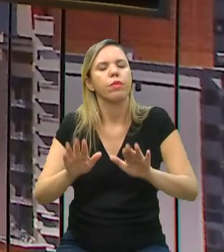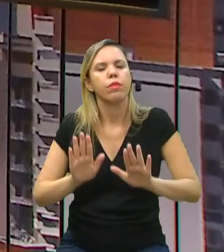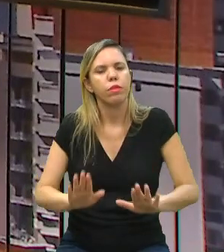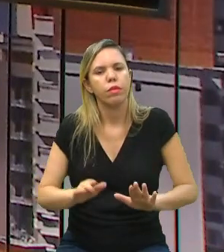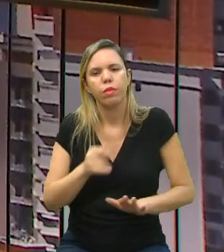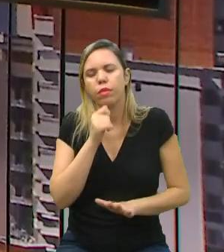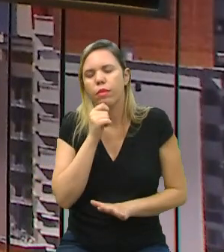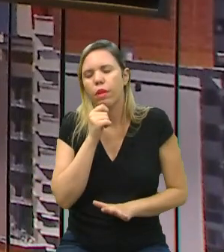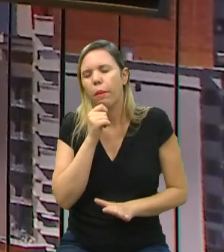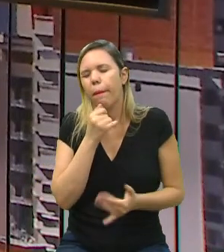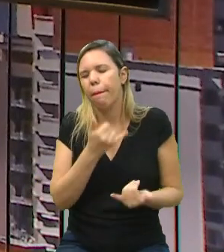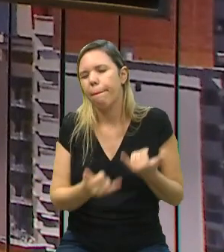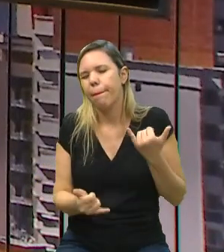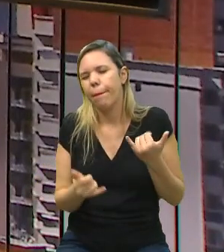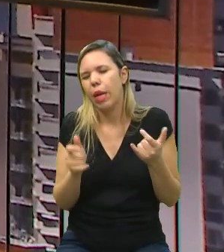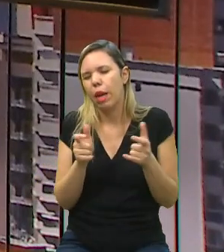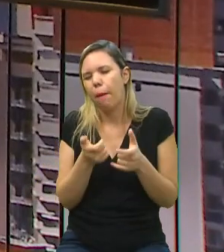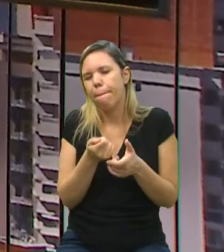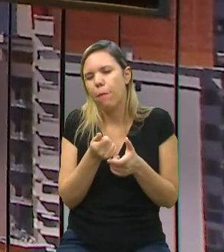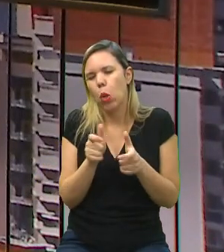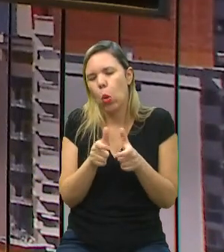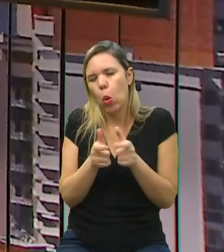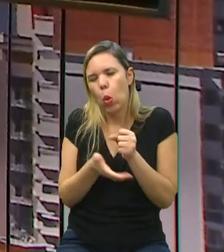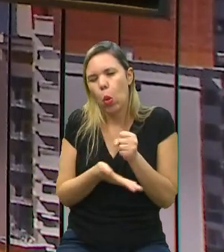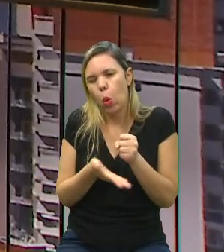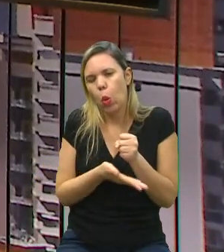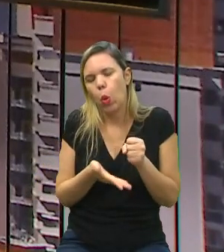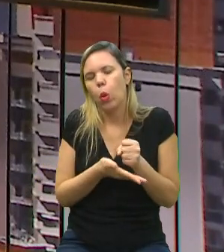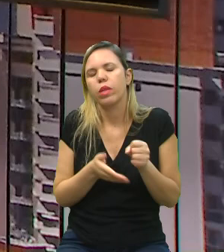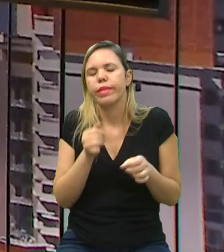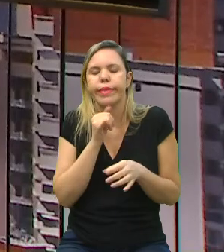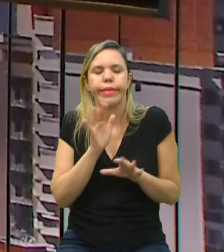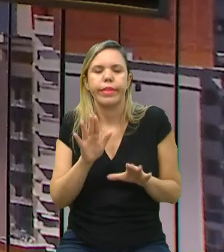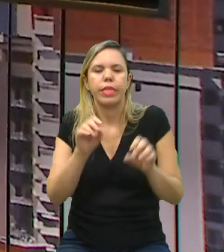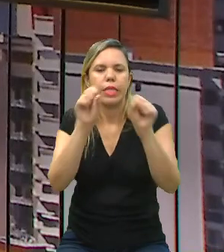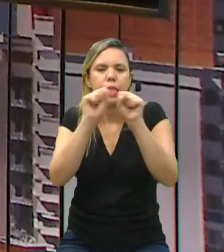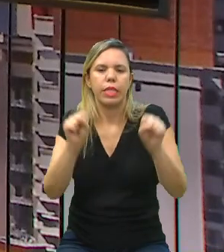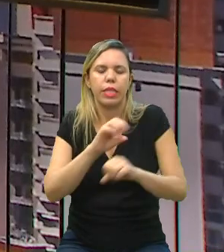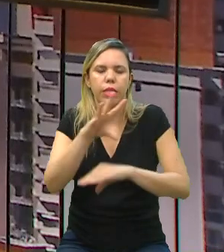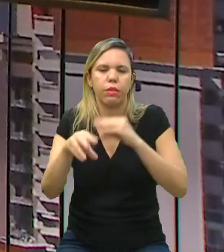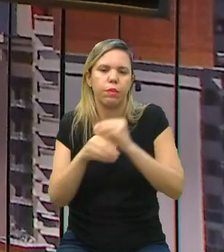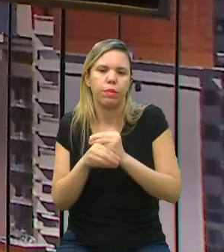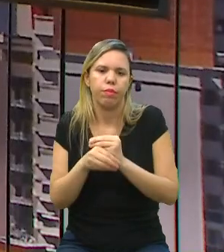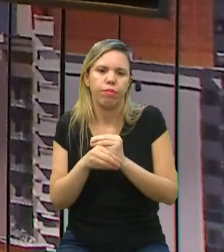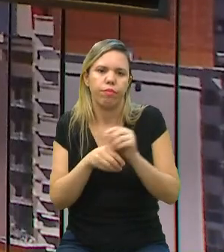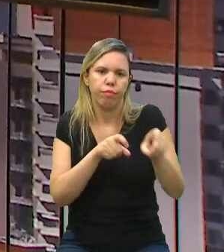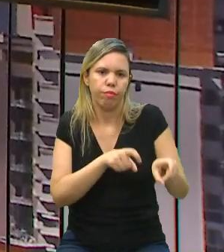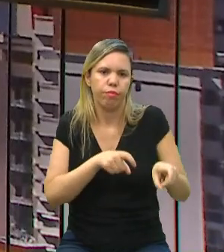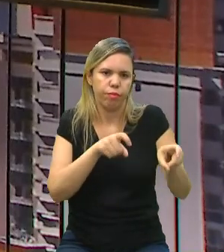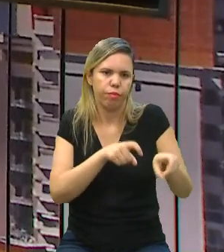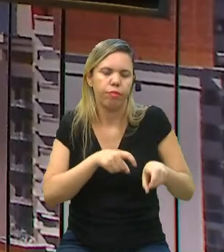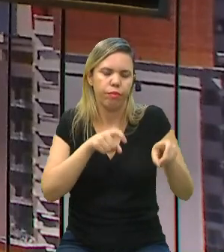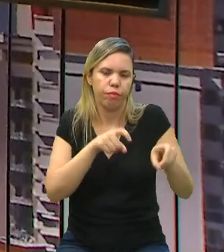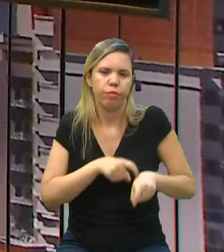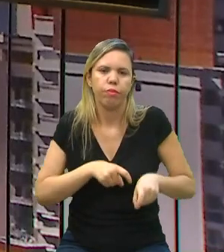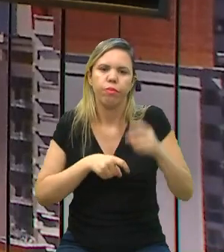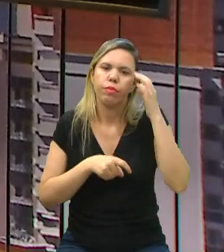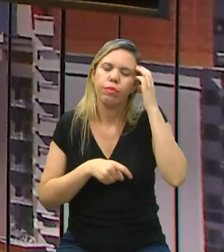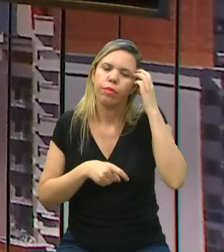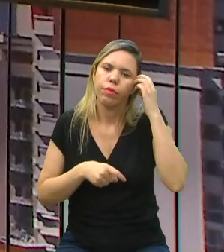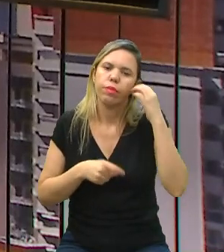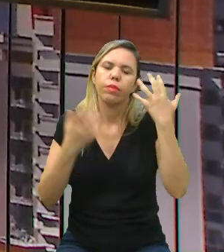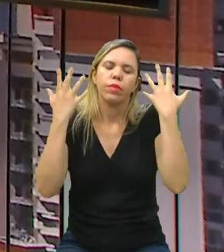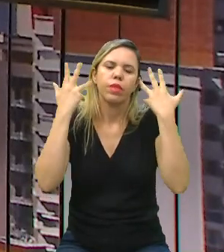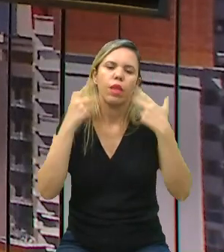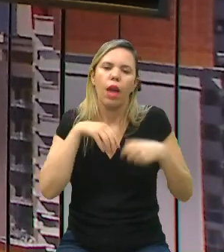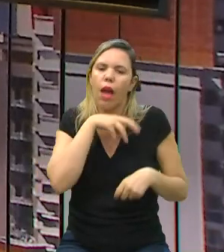de sistema integrado, lavoura, pecuária, floresta. E também a questão ainda da lei dos